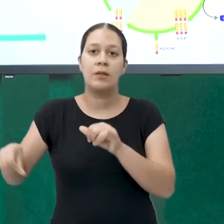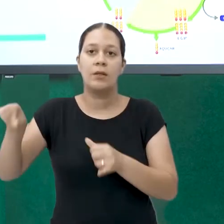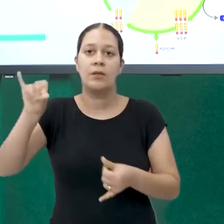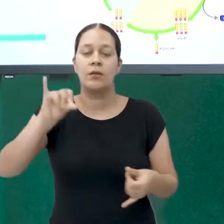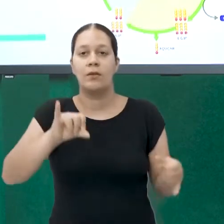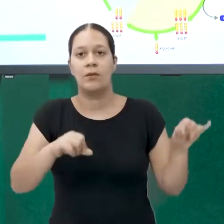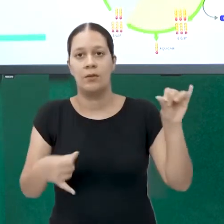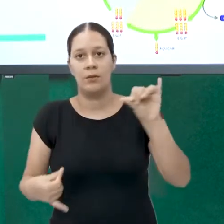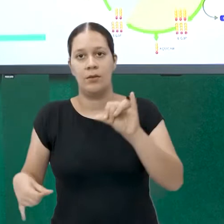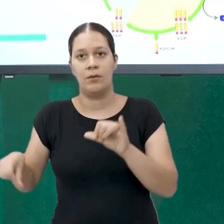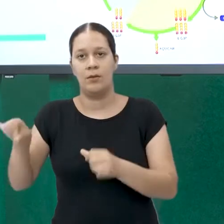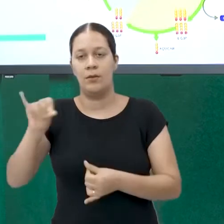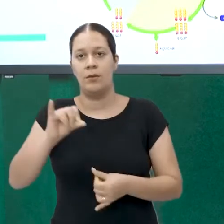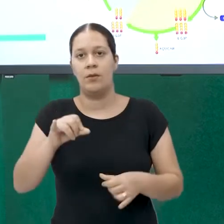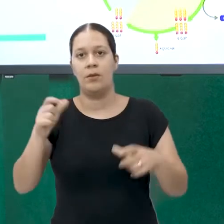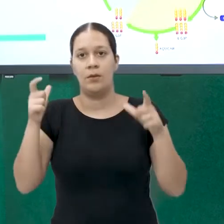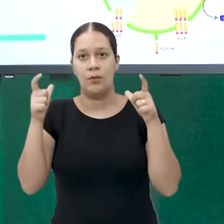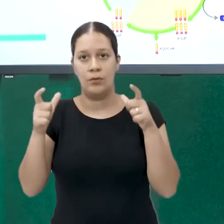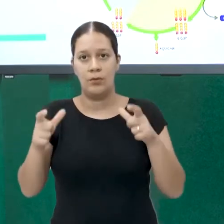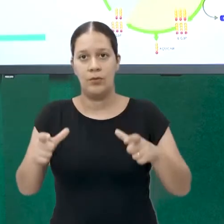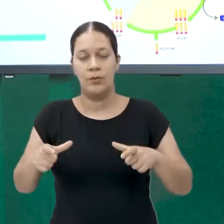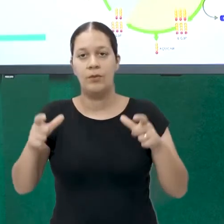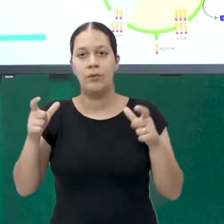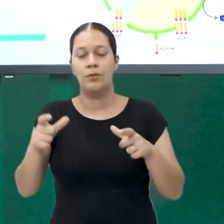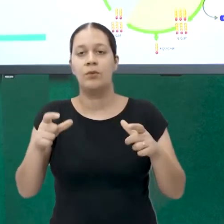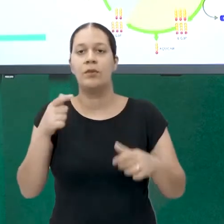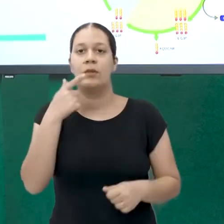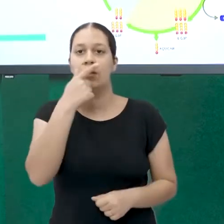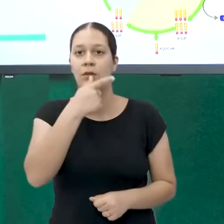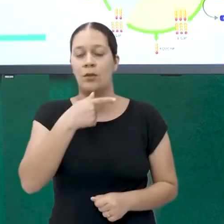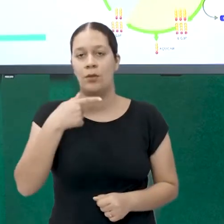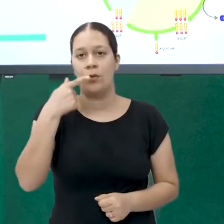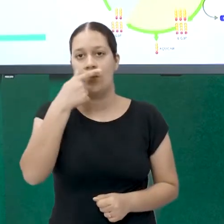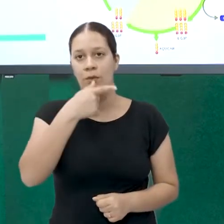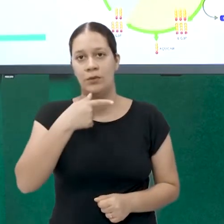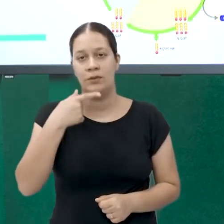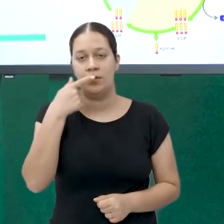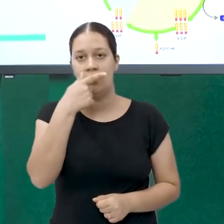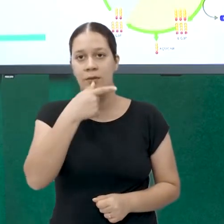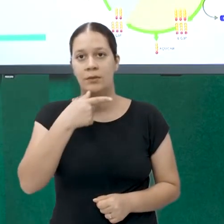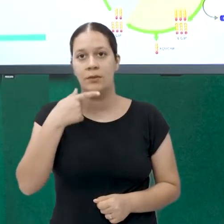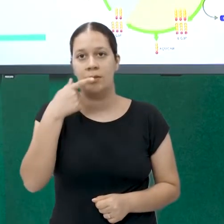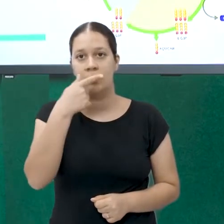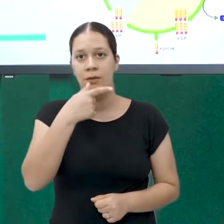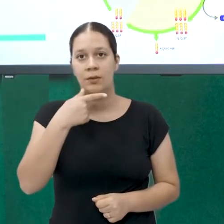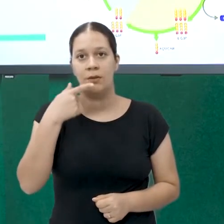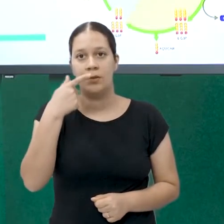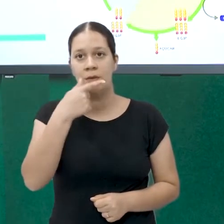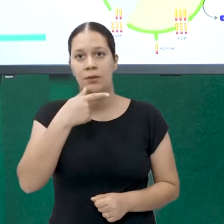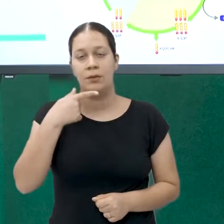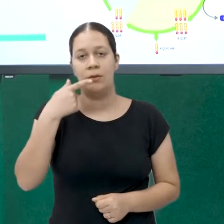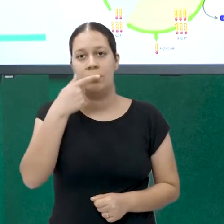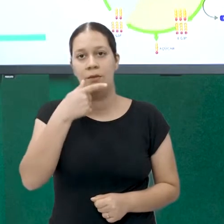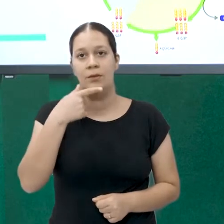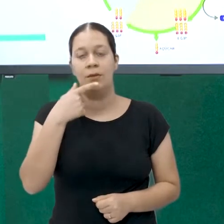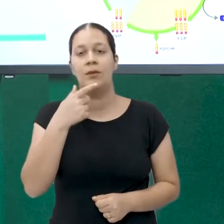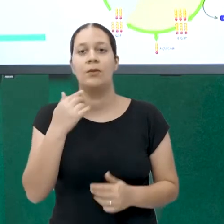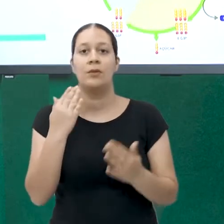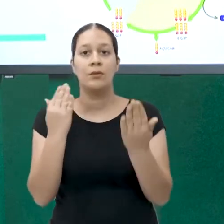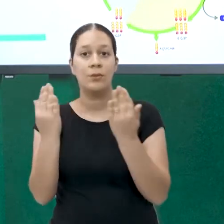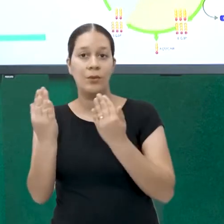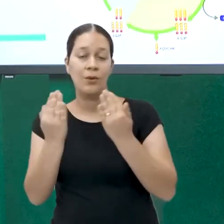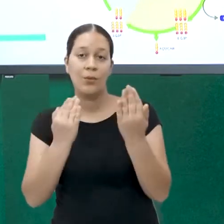de química, onde vai haver a produção de glicose, tá? É